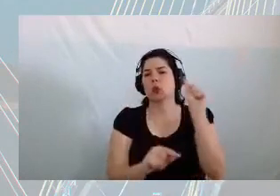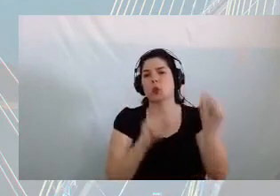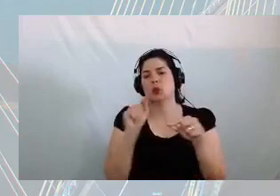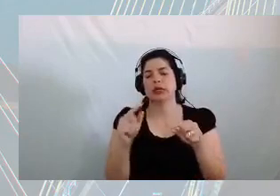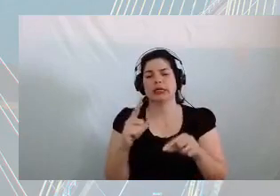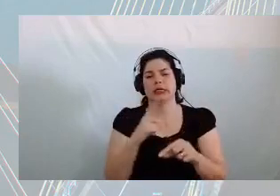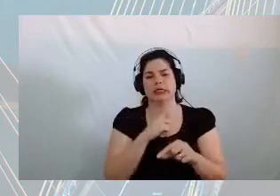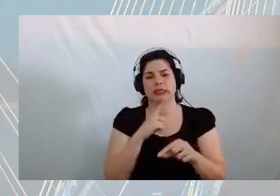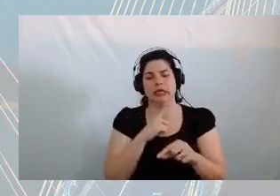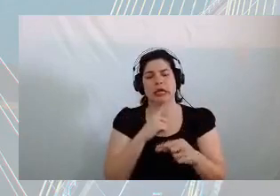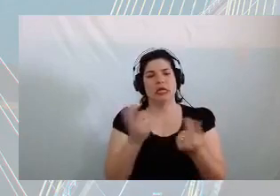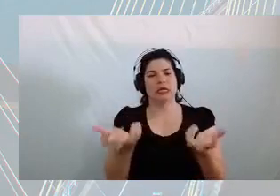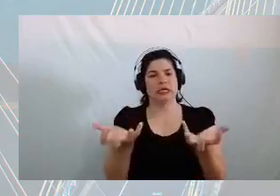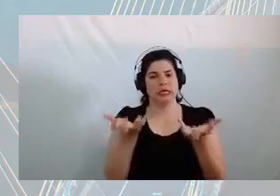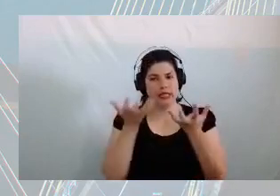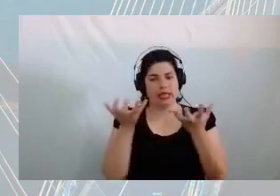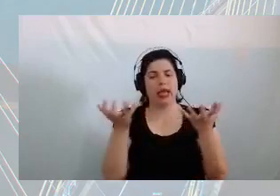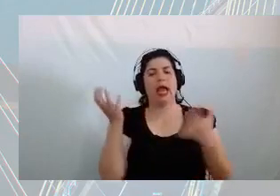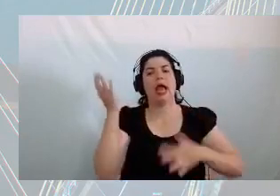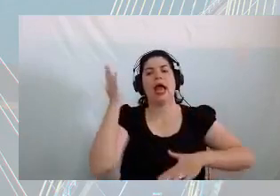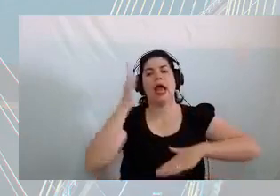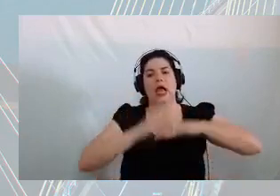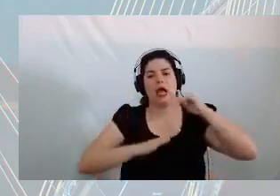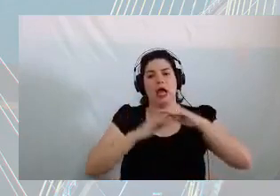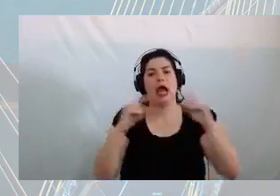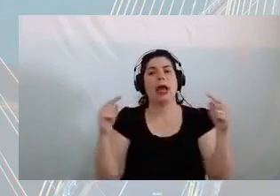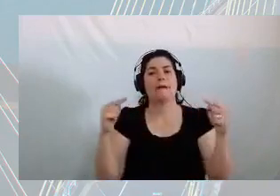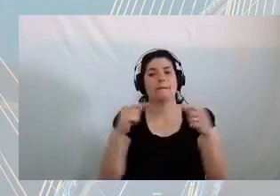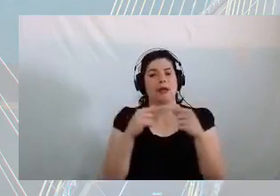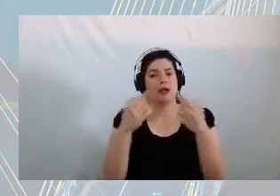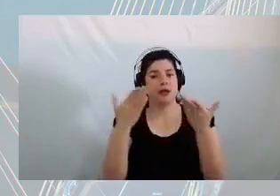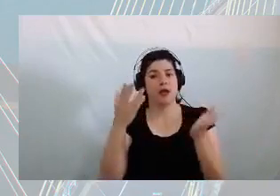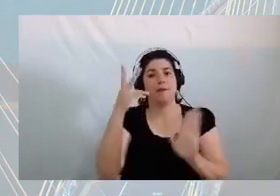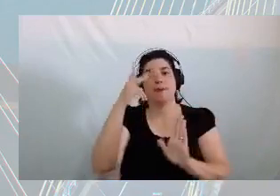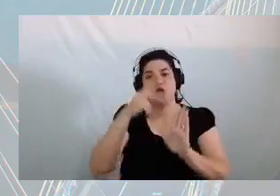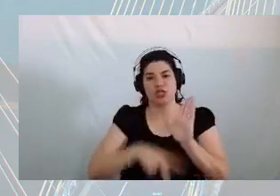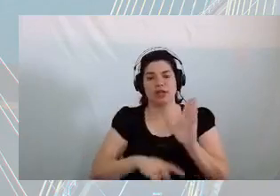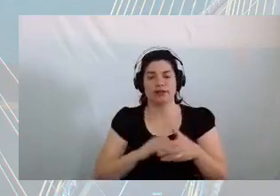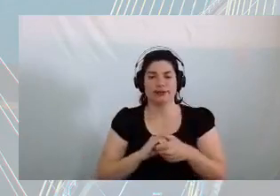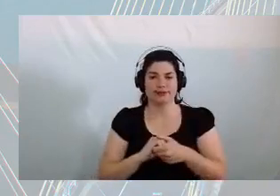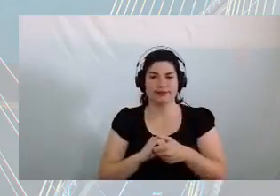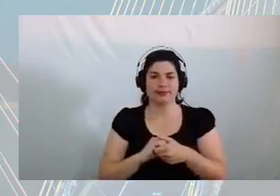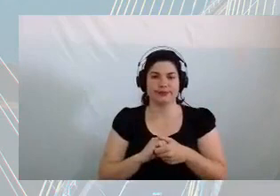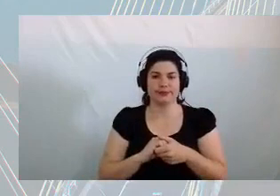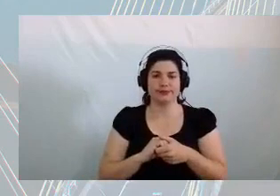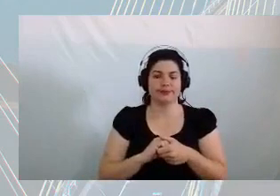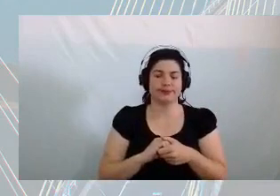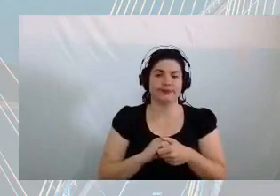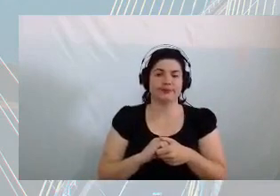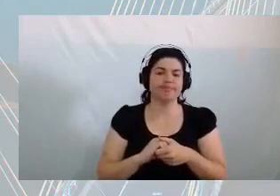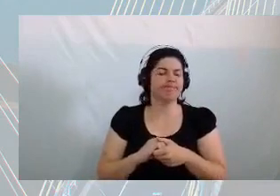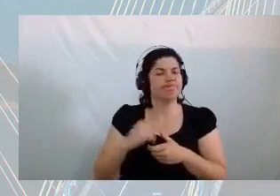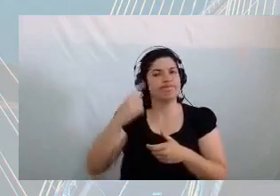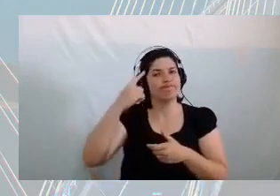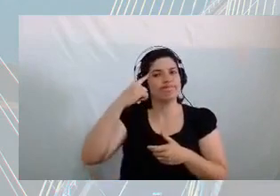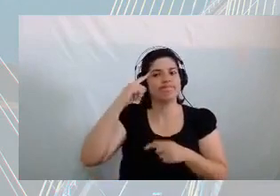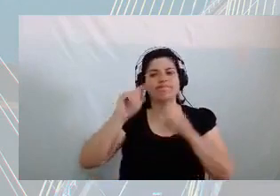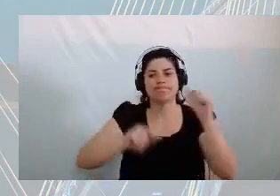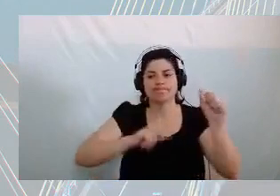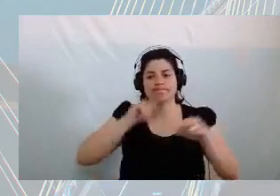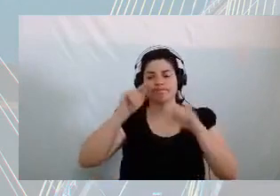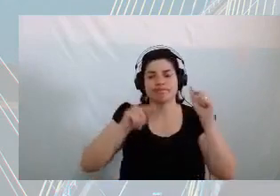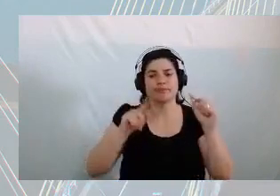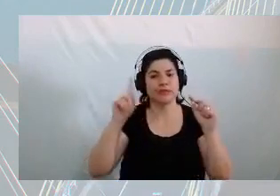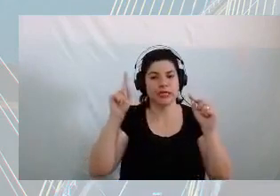buscado praticar quando entra num projeto como esse, né? De uma forma geral, a ideia é realmente,